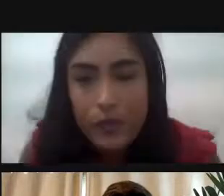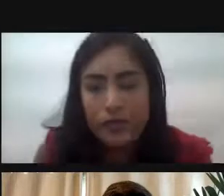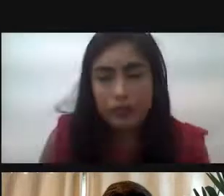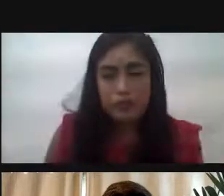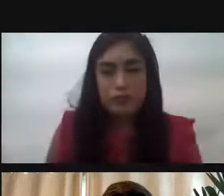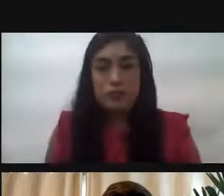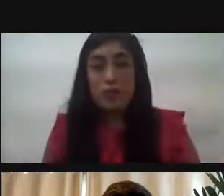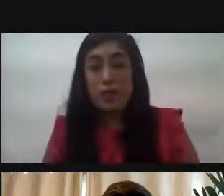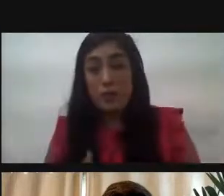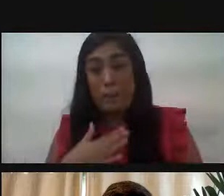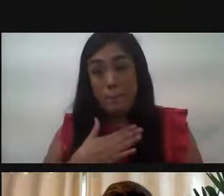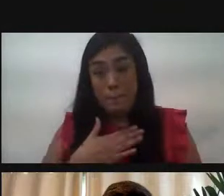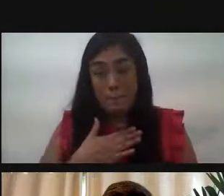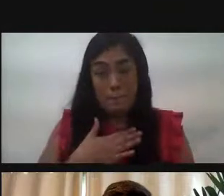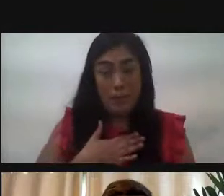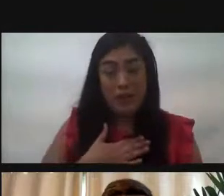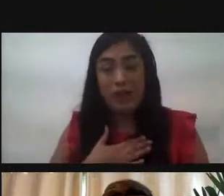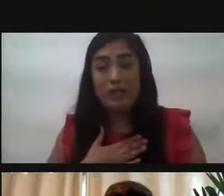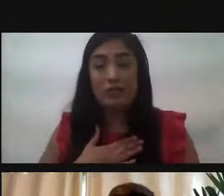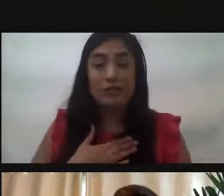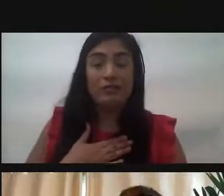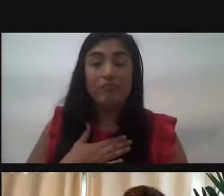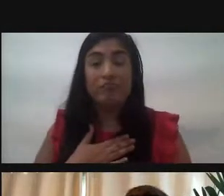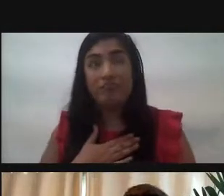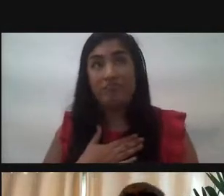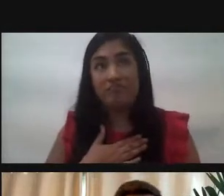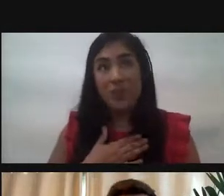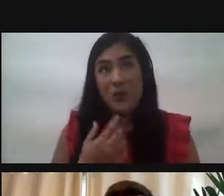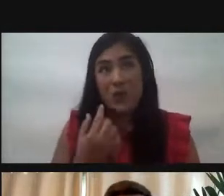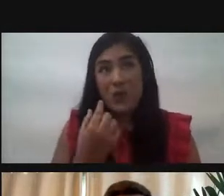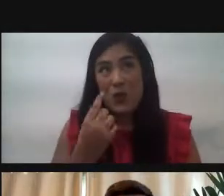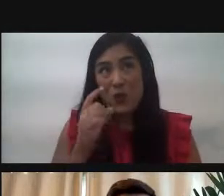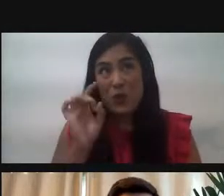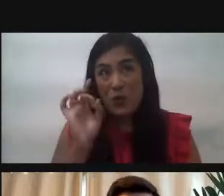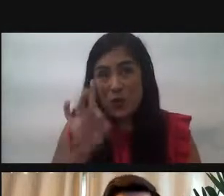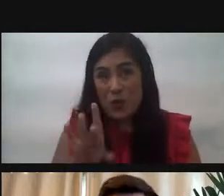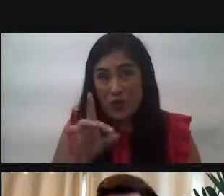No meu caso, não sei se eu consegui em uma única palavra, né?